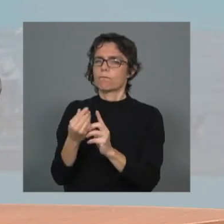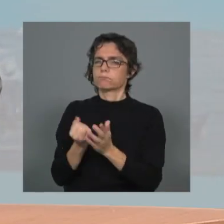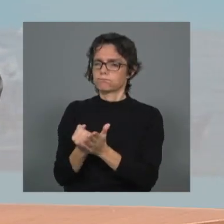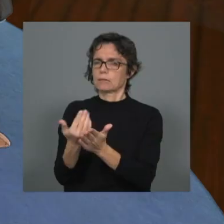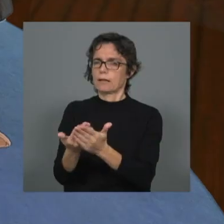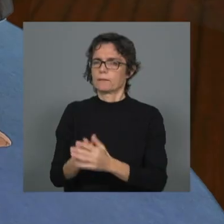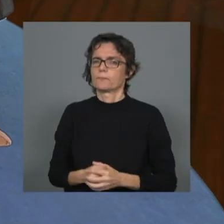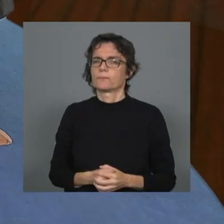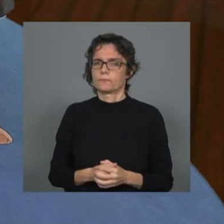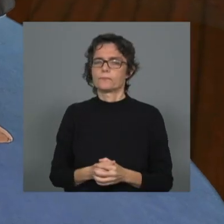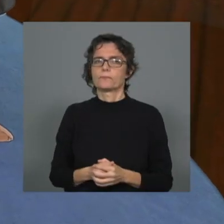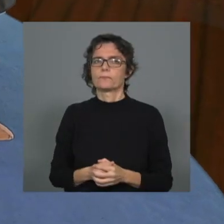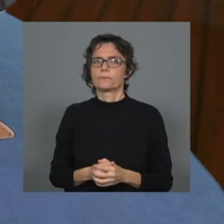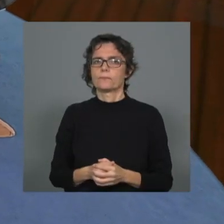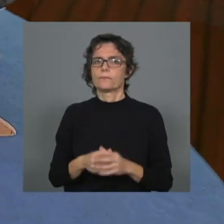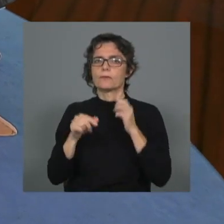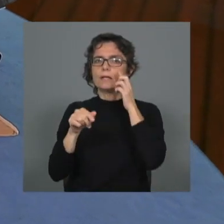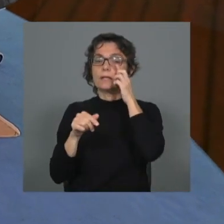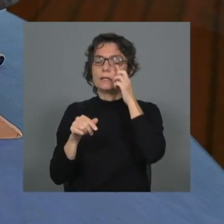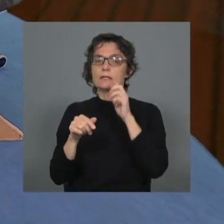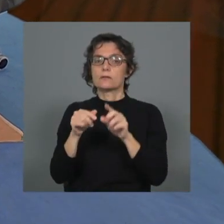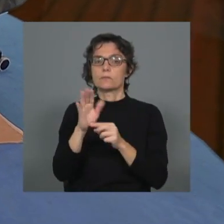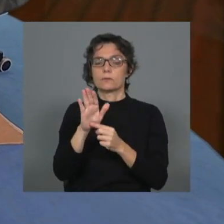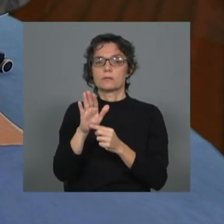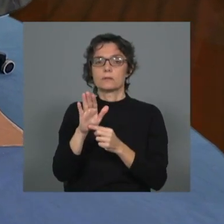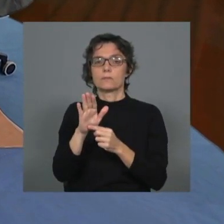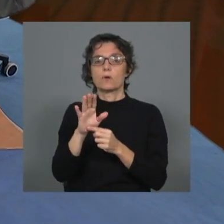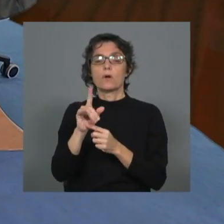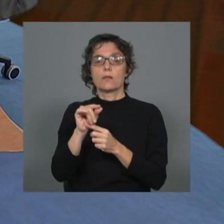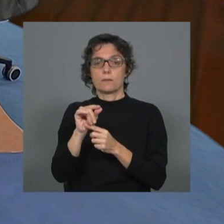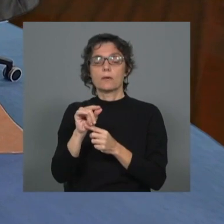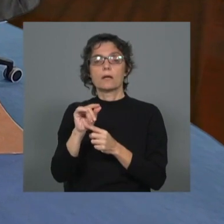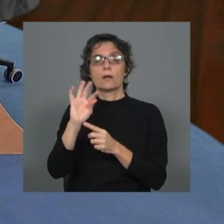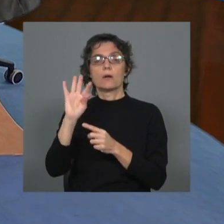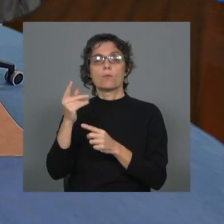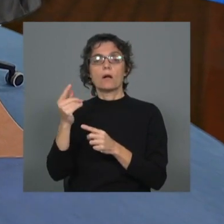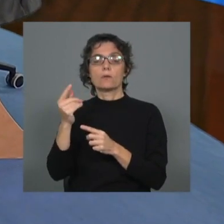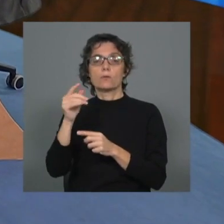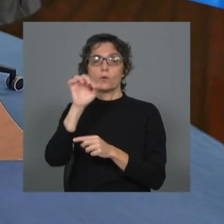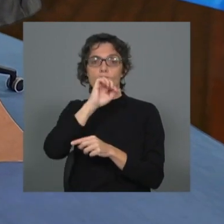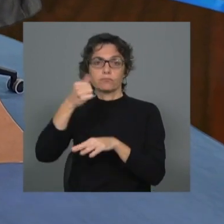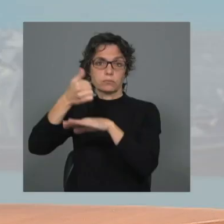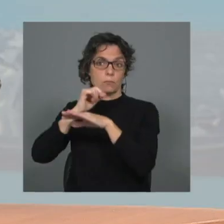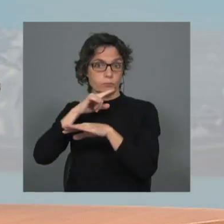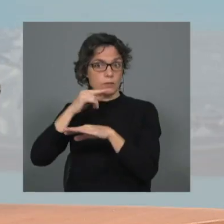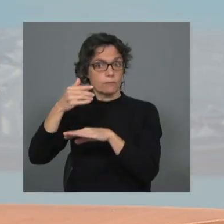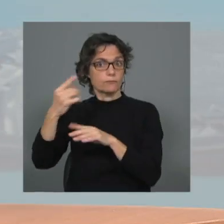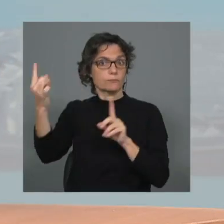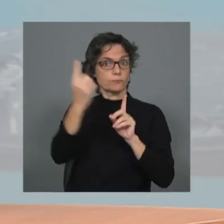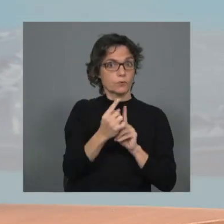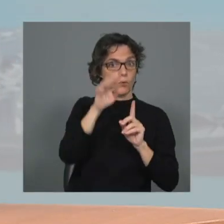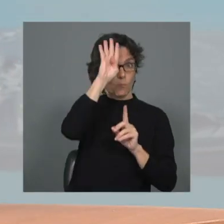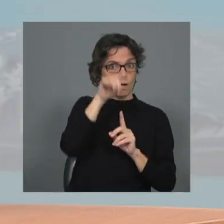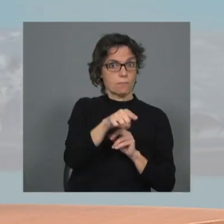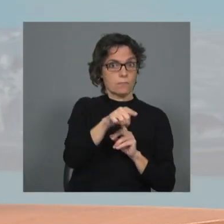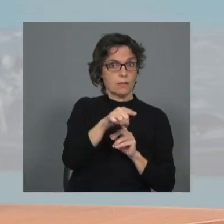motiva, por exemplo, a visita do arcebispo ortodoxo de Atenas à Anunciatura. Por exemplo, que é uma coisa que seria muito improvável, por exemplo, quando